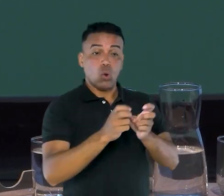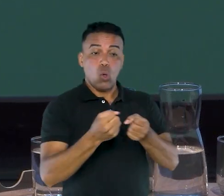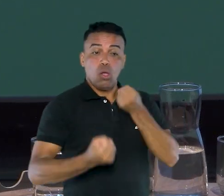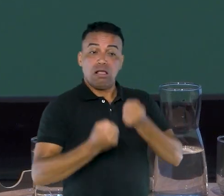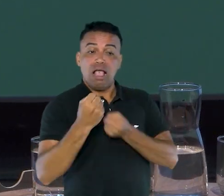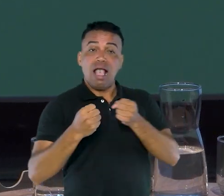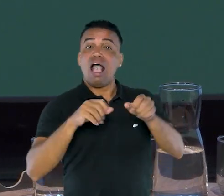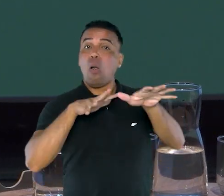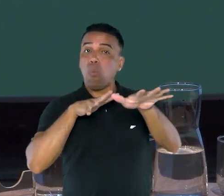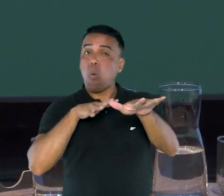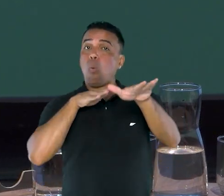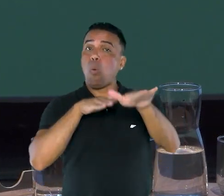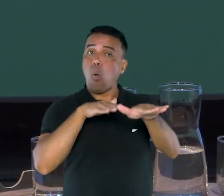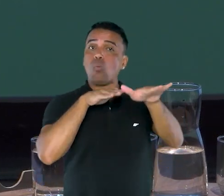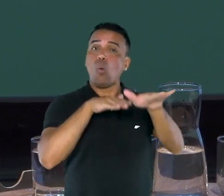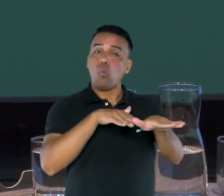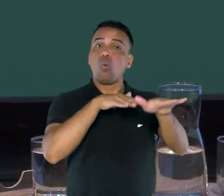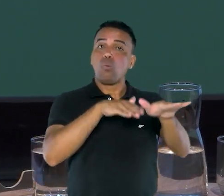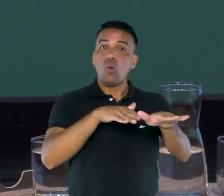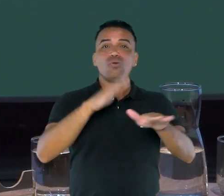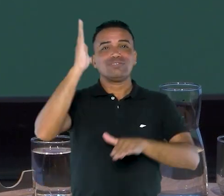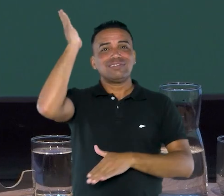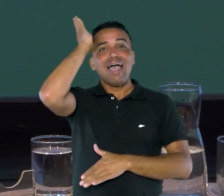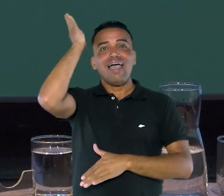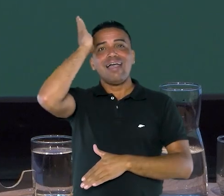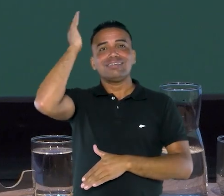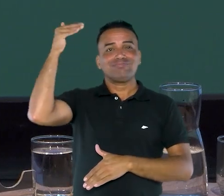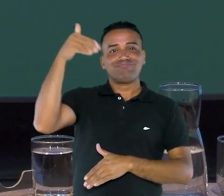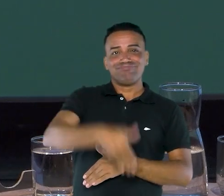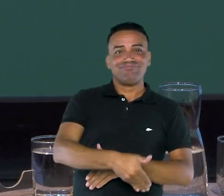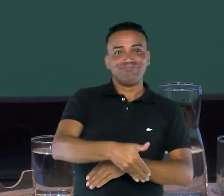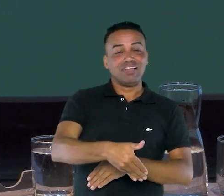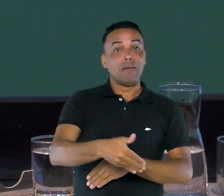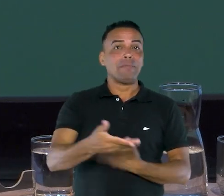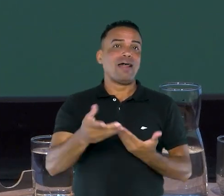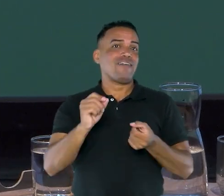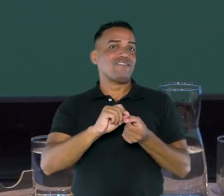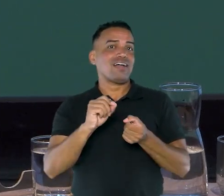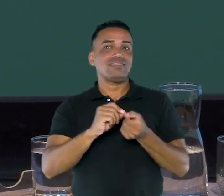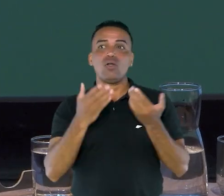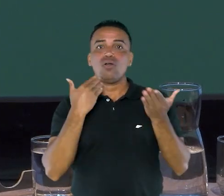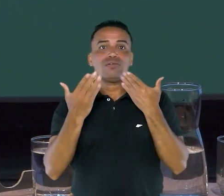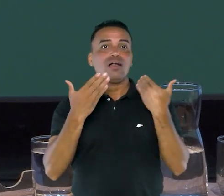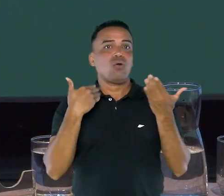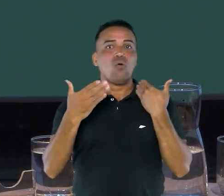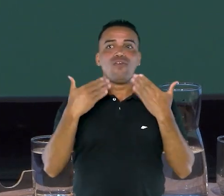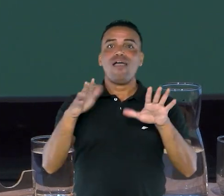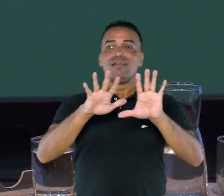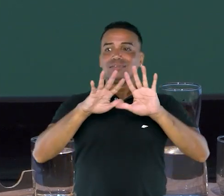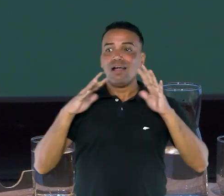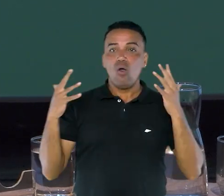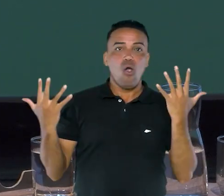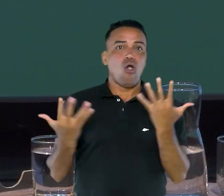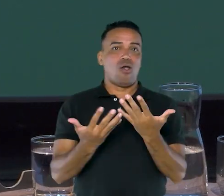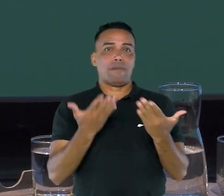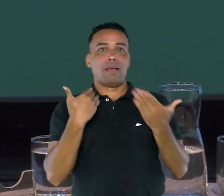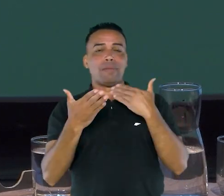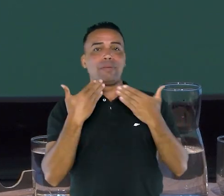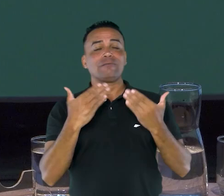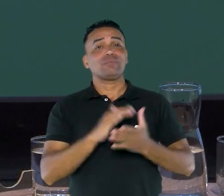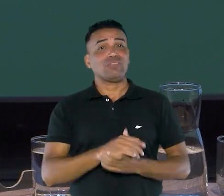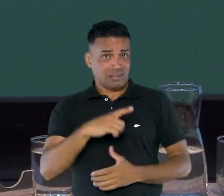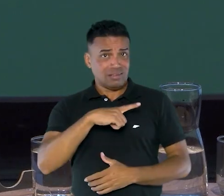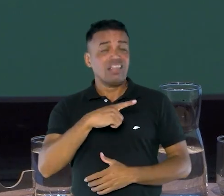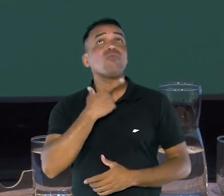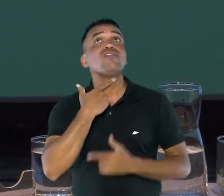o trânsito, vir no fim da tarde em Pinheiros para fazer essa conversa, nessa roda. Então, tem